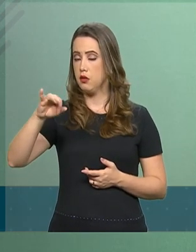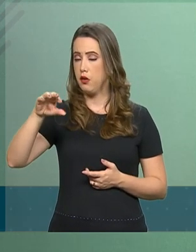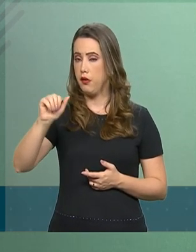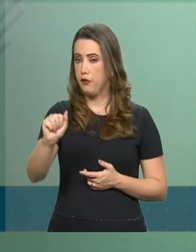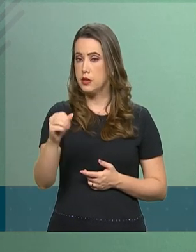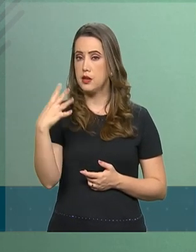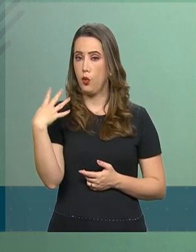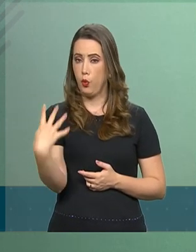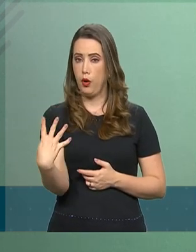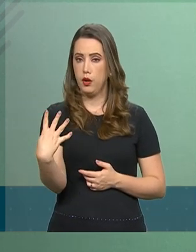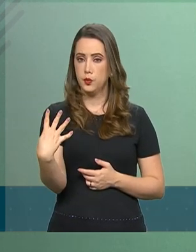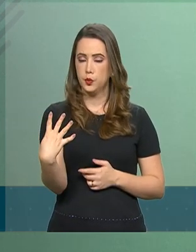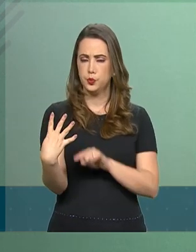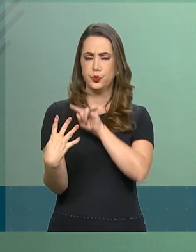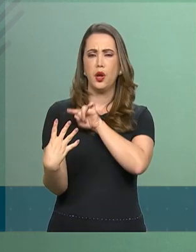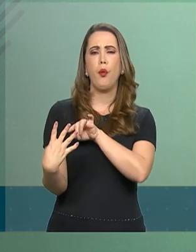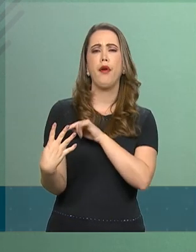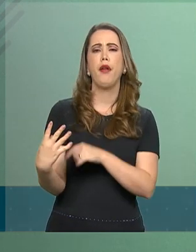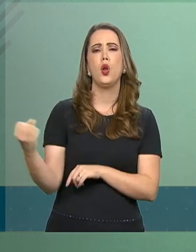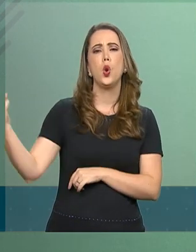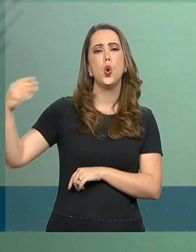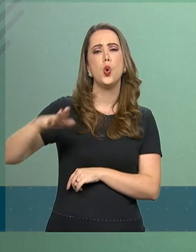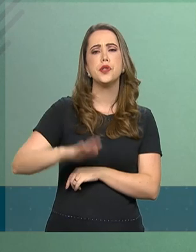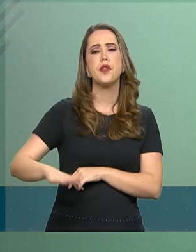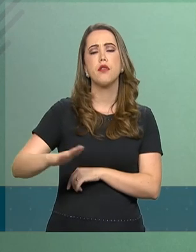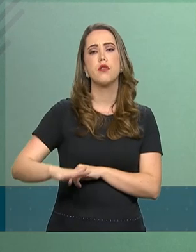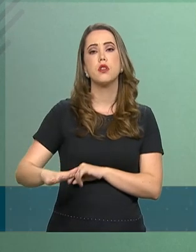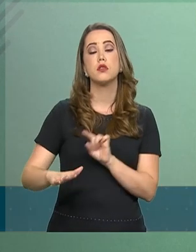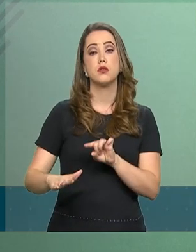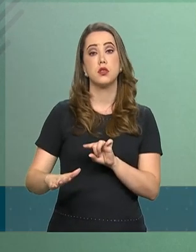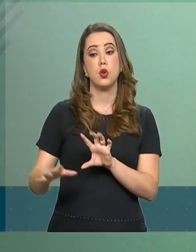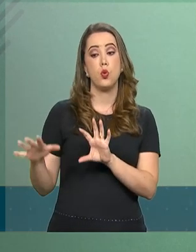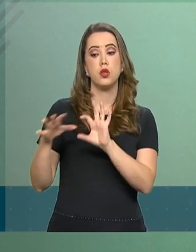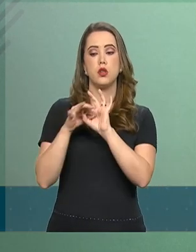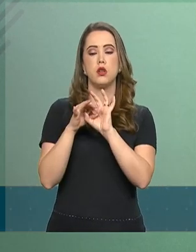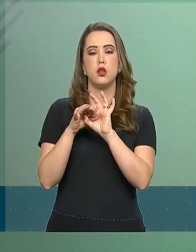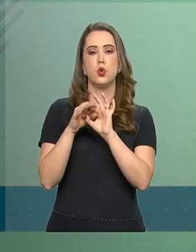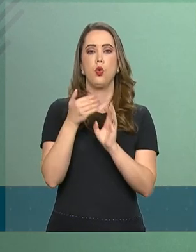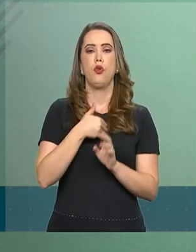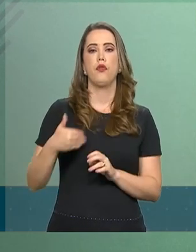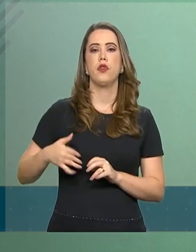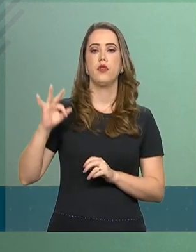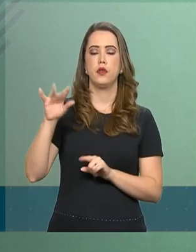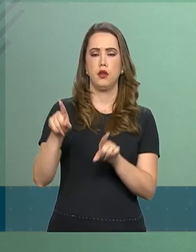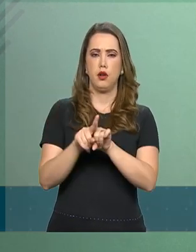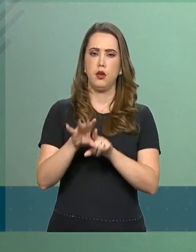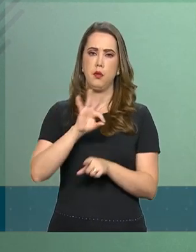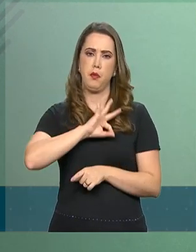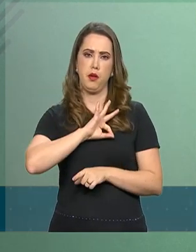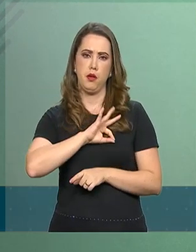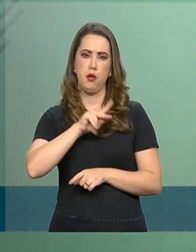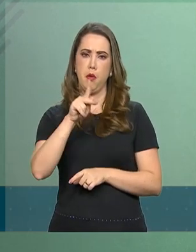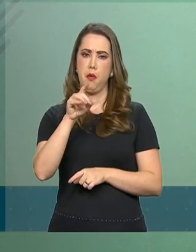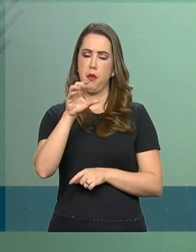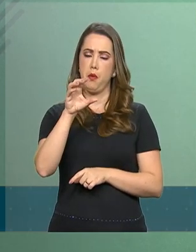entre governo federal e polícias civis de todo o país